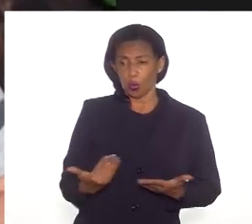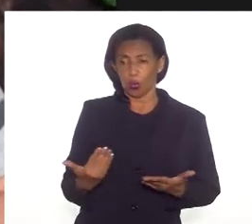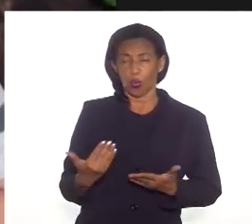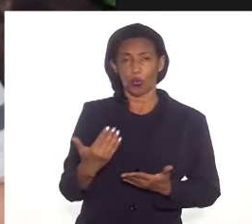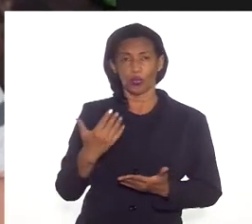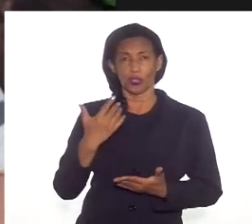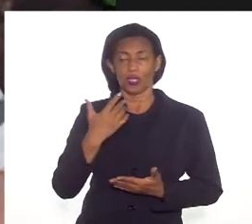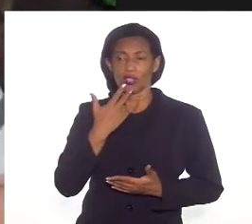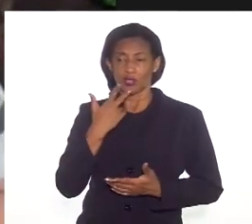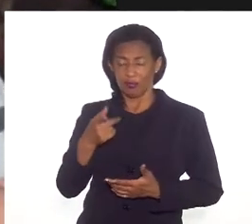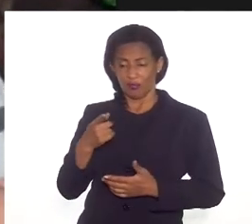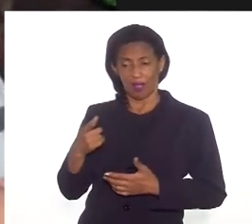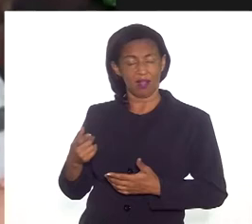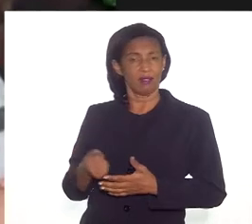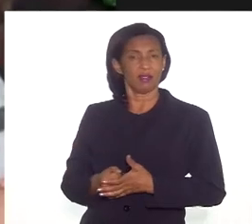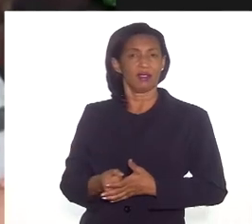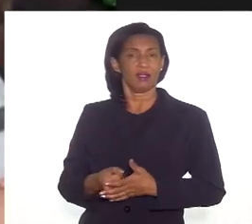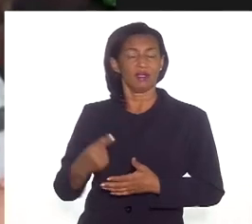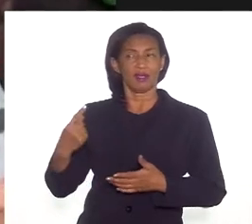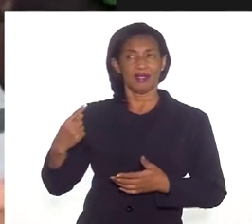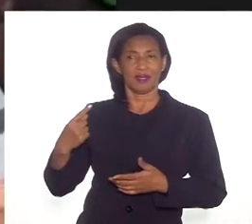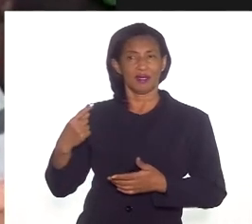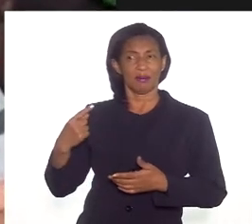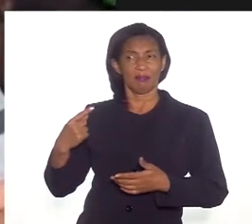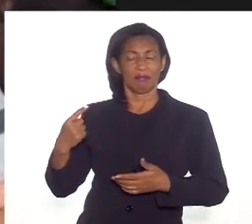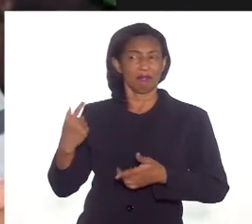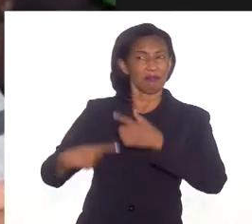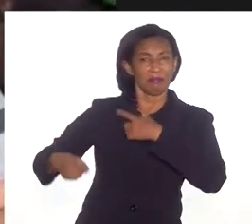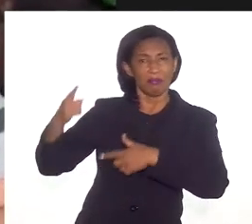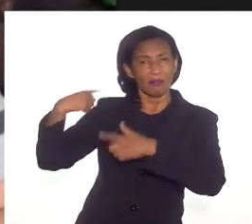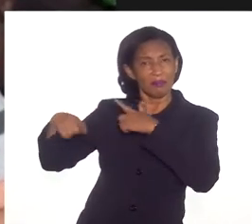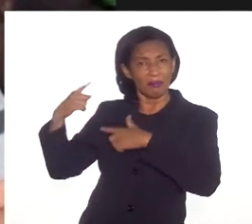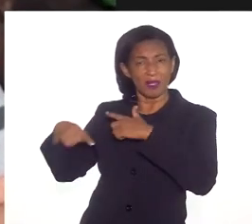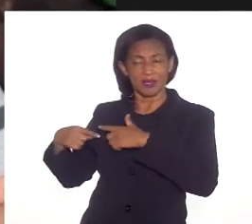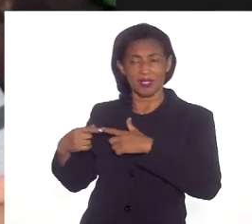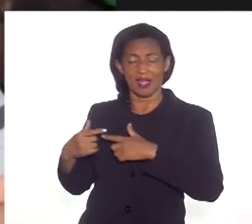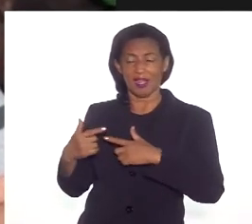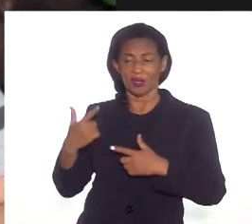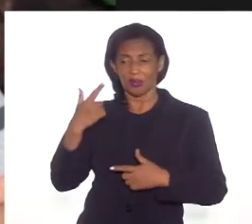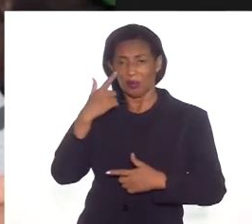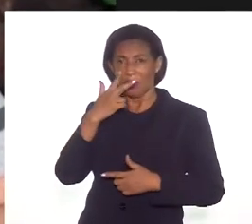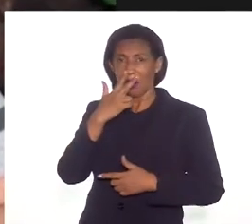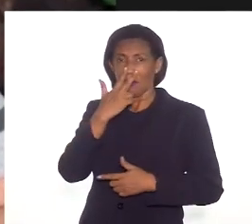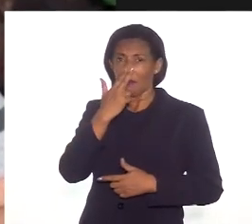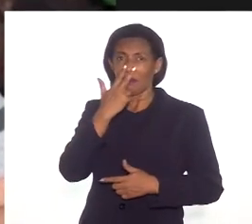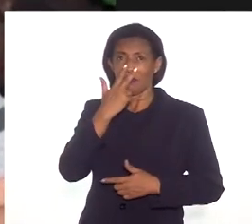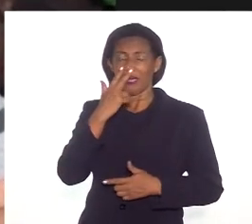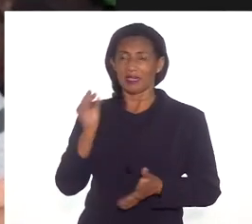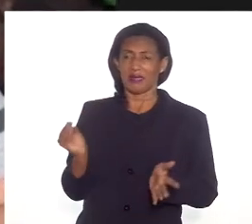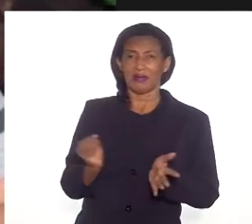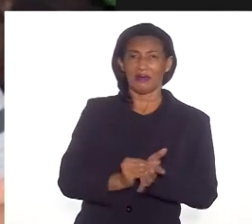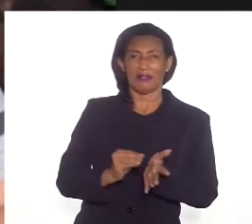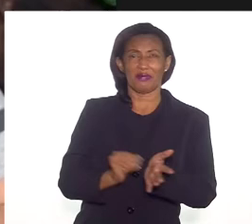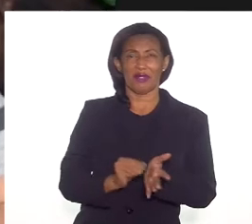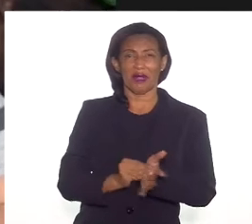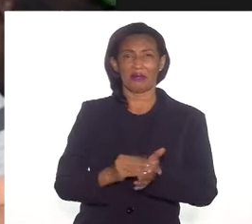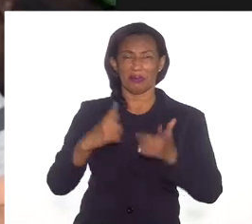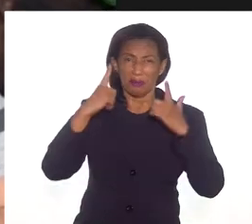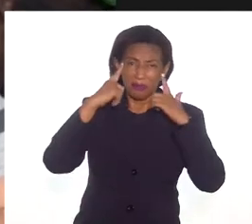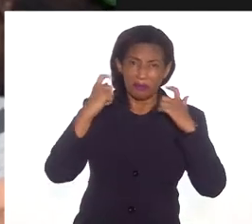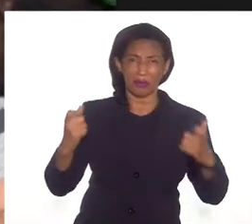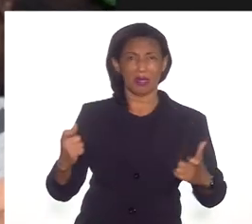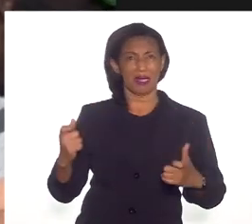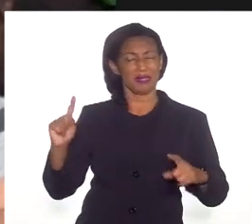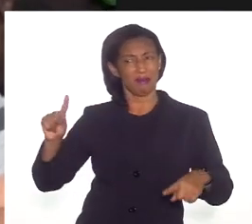hoje a gente chama para isso de bullying, mas naquela ocasião era só, a gente só tratava daquilo ali como uma falta grosseira,